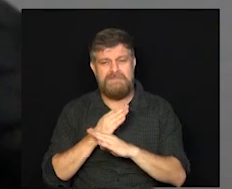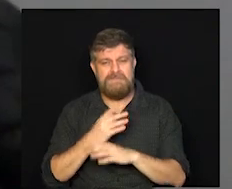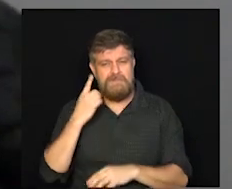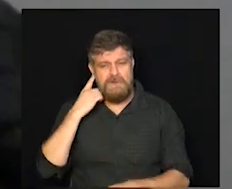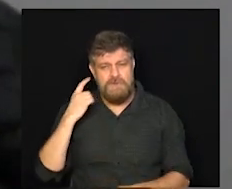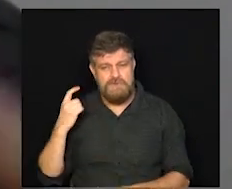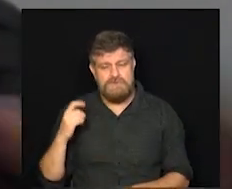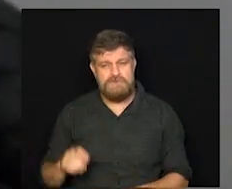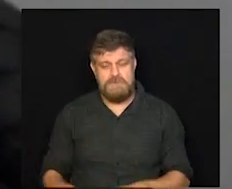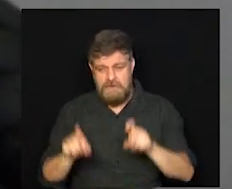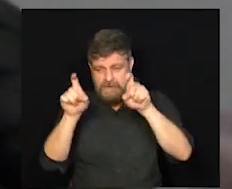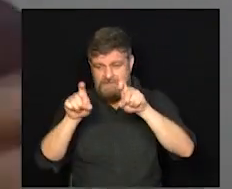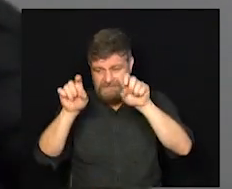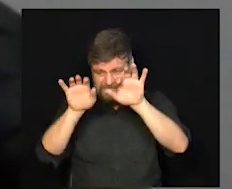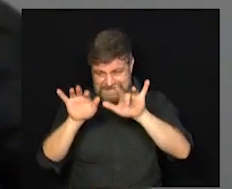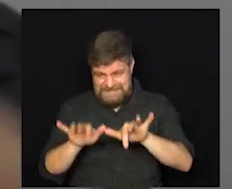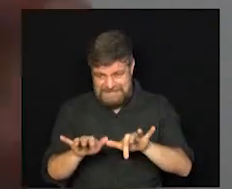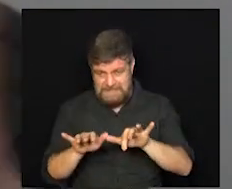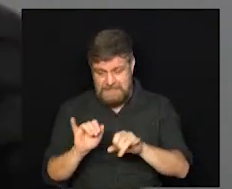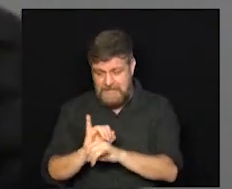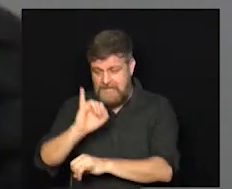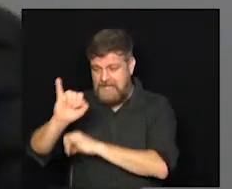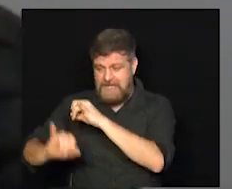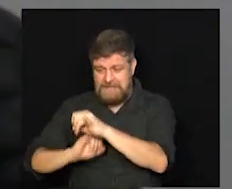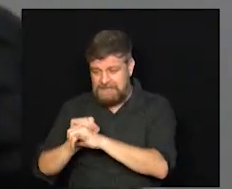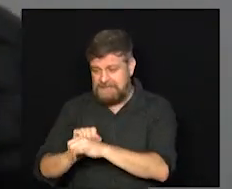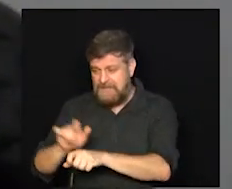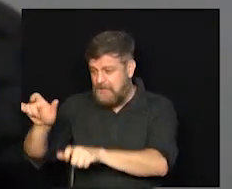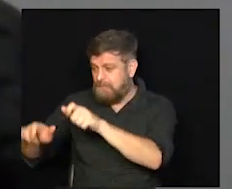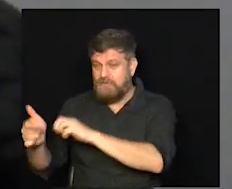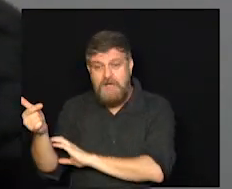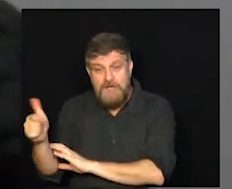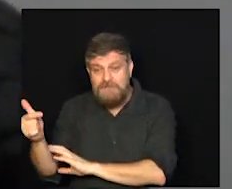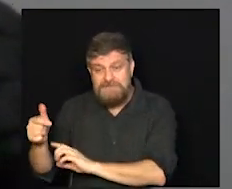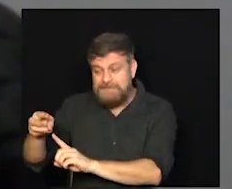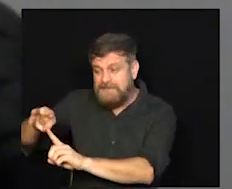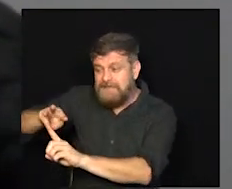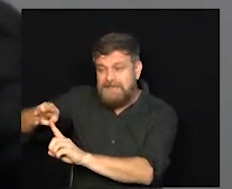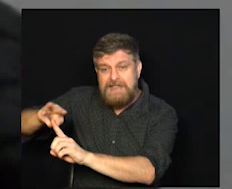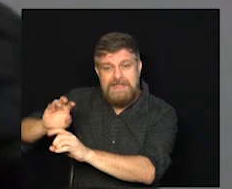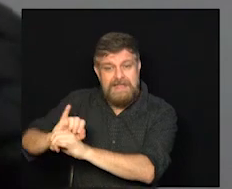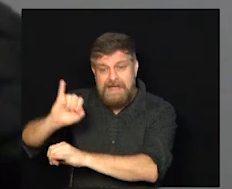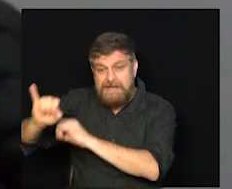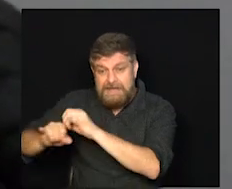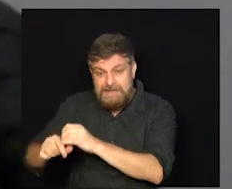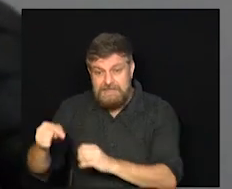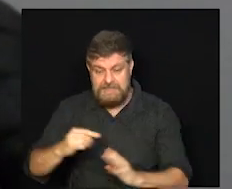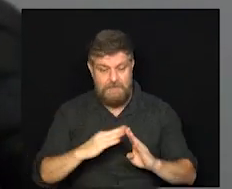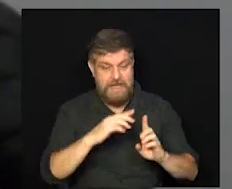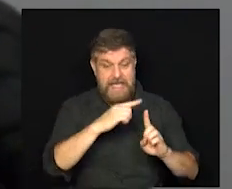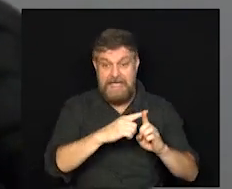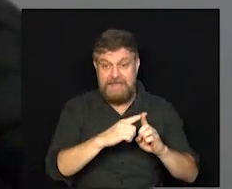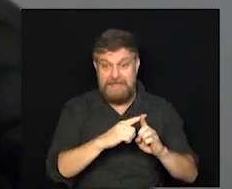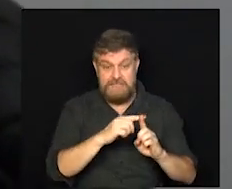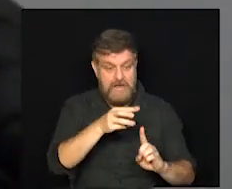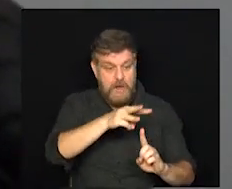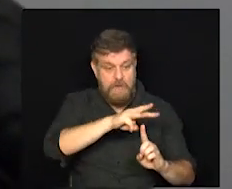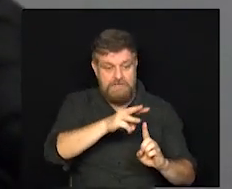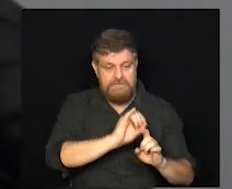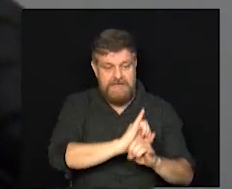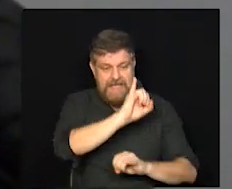um computador, nem de ter um acesso à internet, tudo isso de maneira gratuita lá. E assim a gente vai trabalhando.